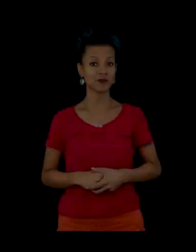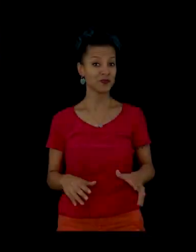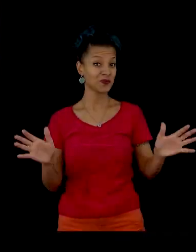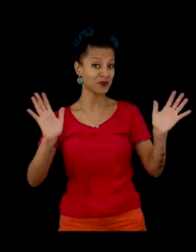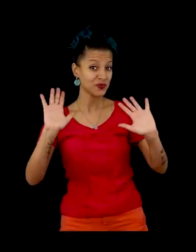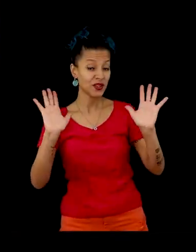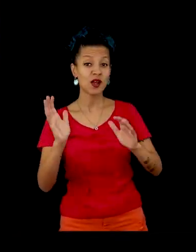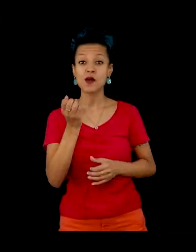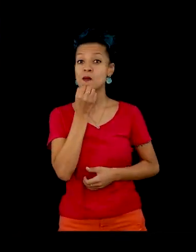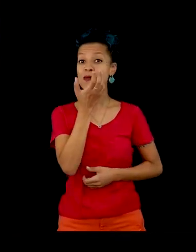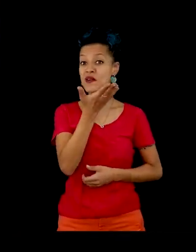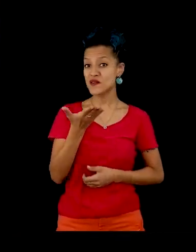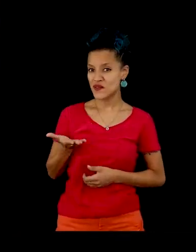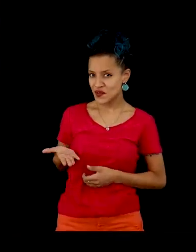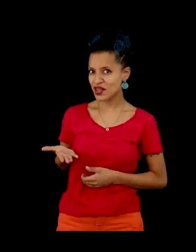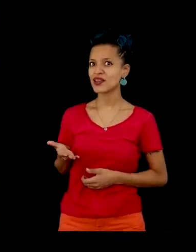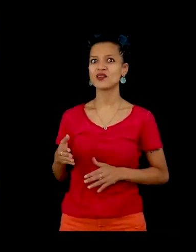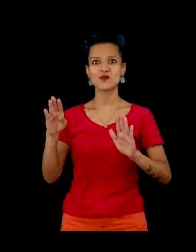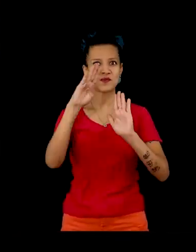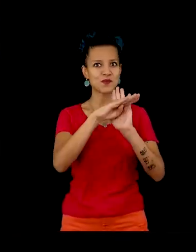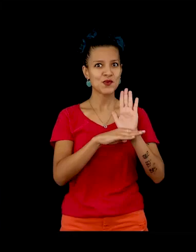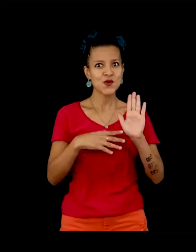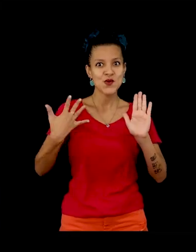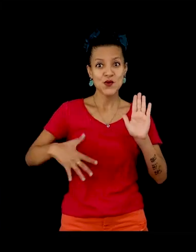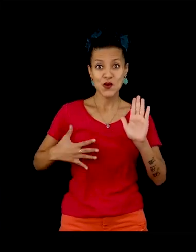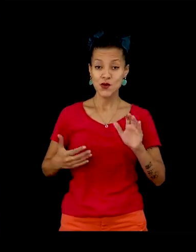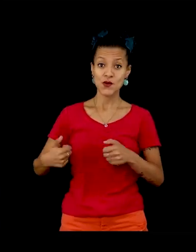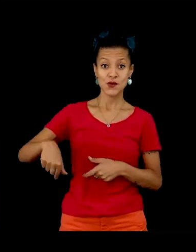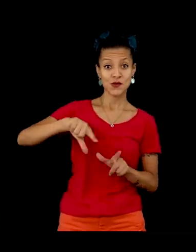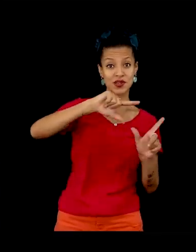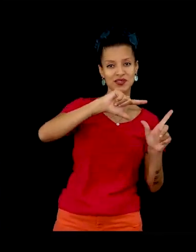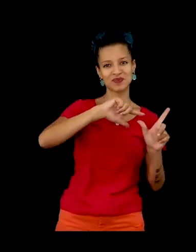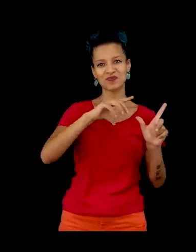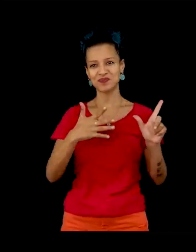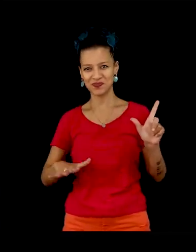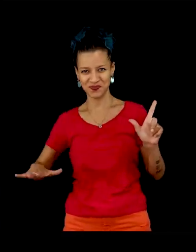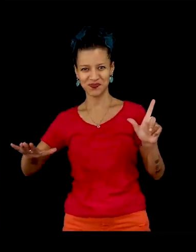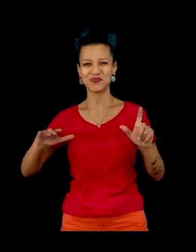Olá, bem-vindo à nossa super programação do IC para Crianças.